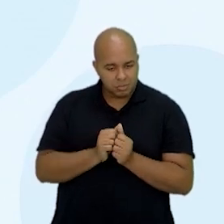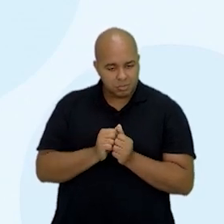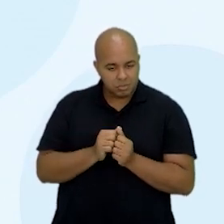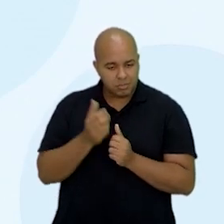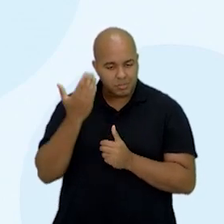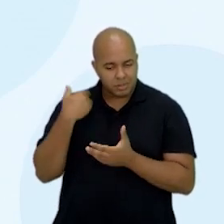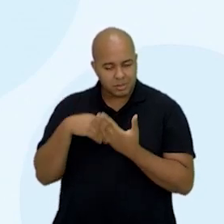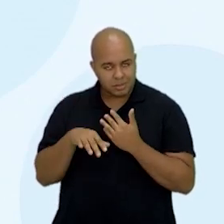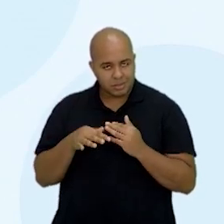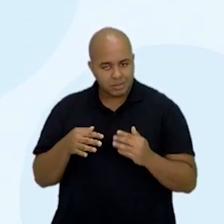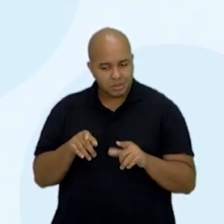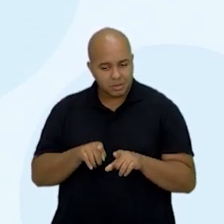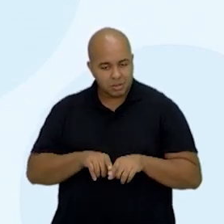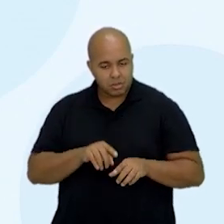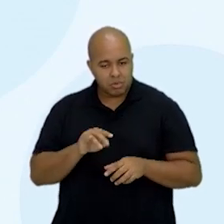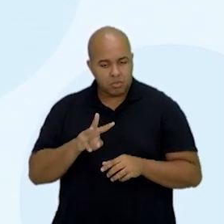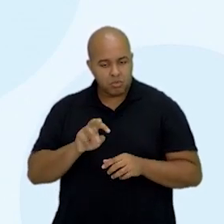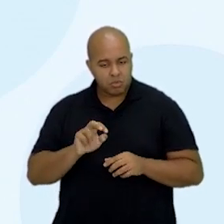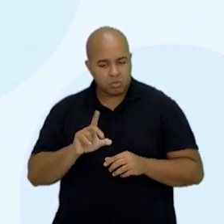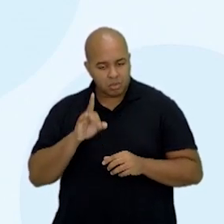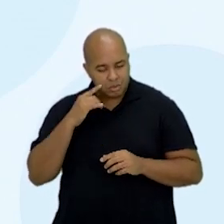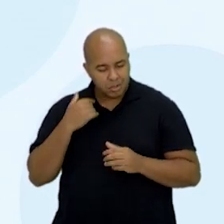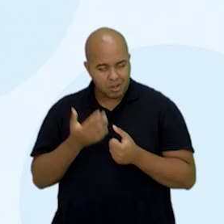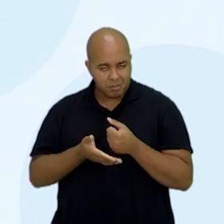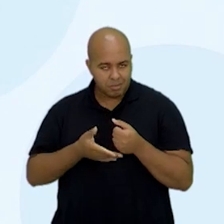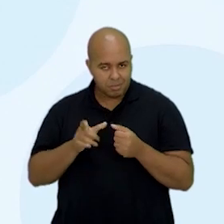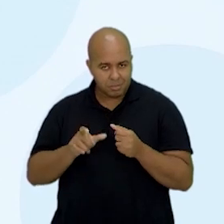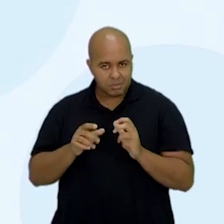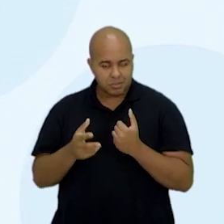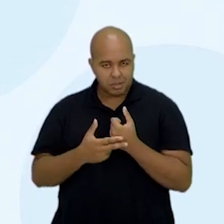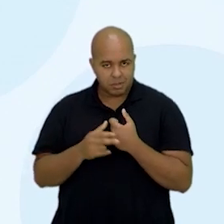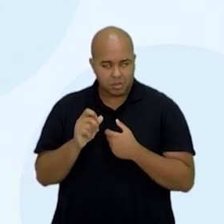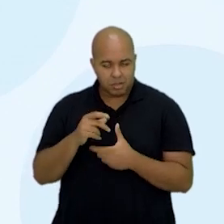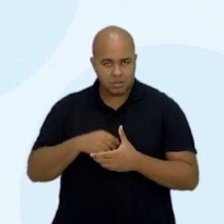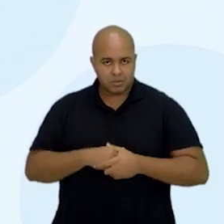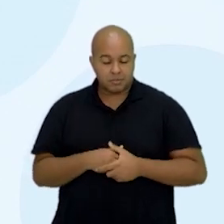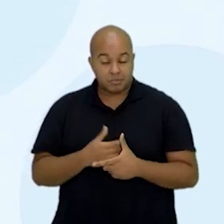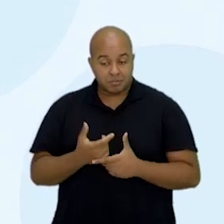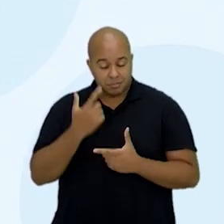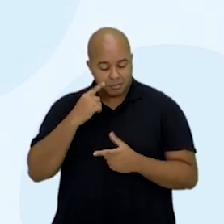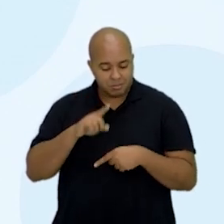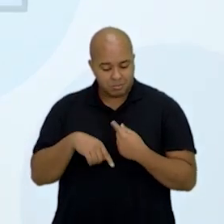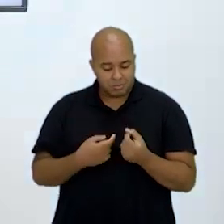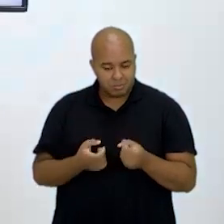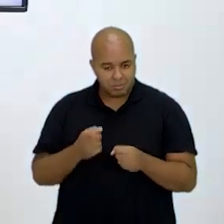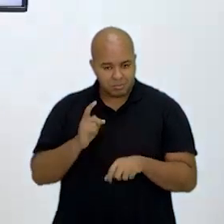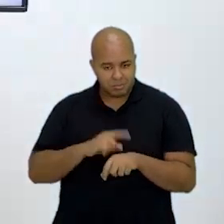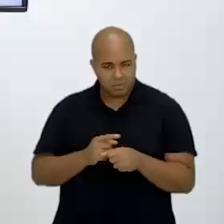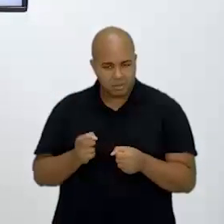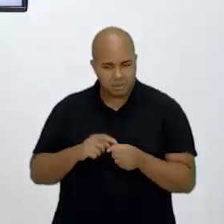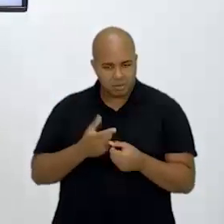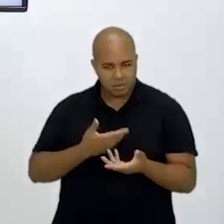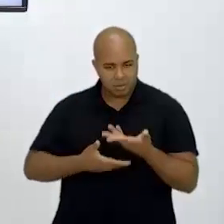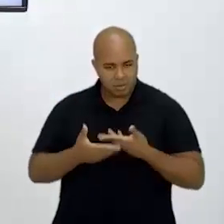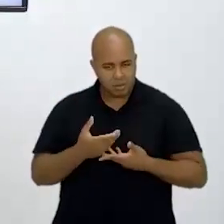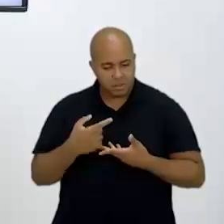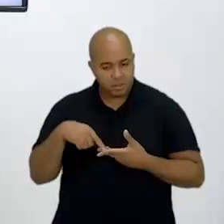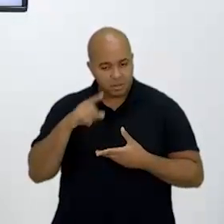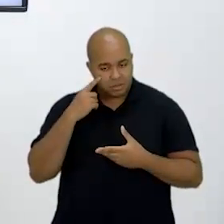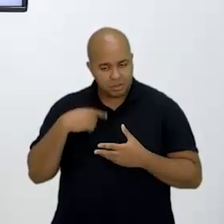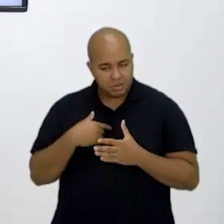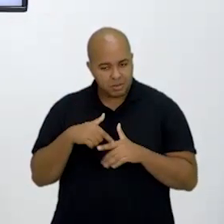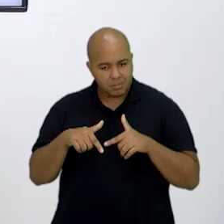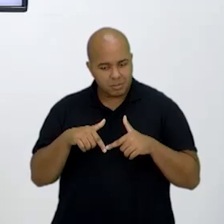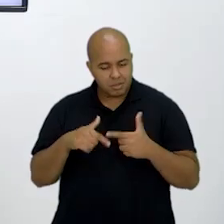com o passado simples e o Wood com a forma básica do verbo legal então daqui a pouquinho no momento da interação a gente vai